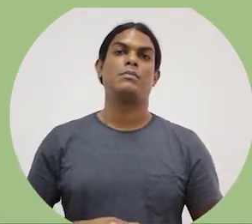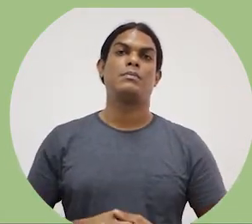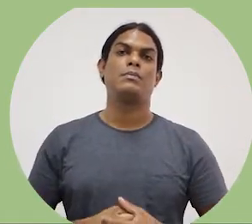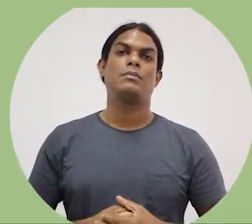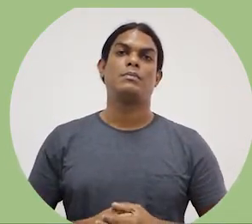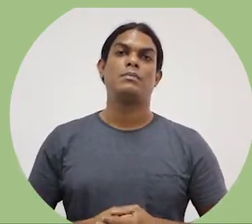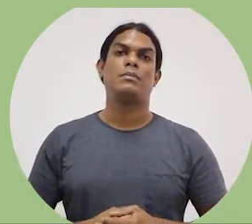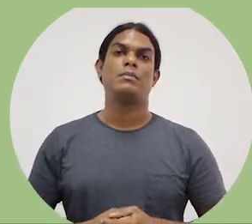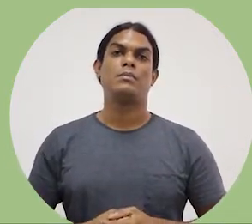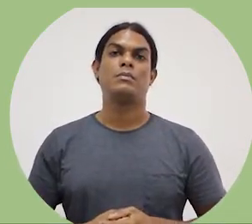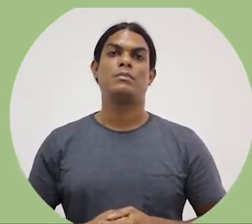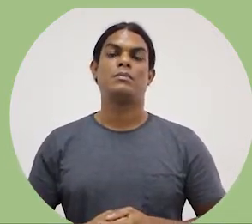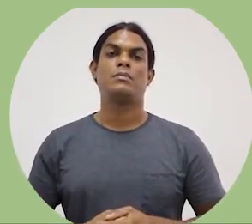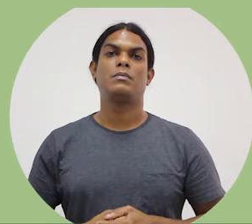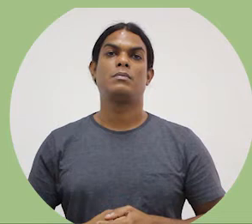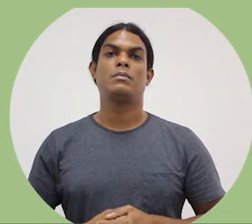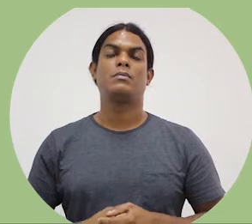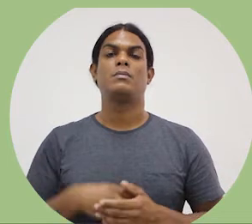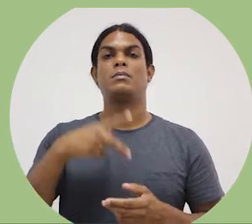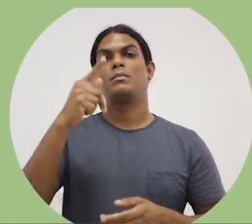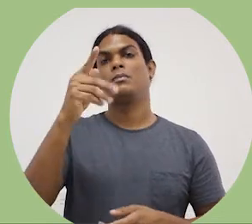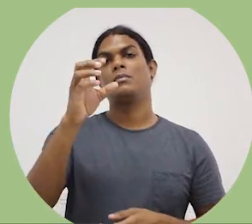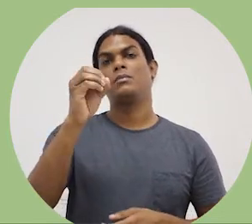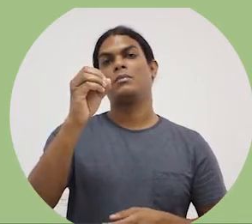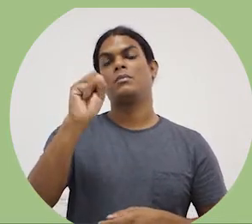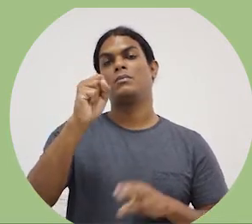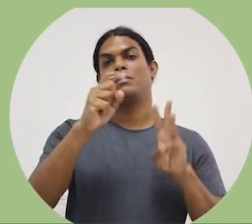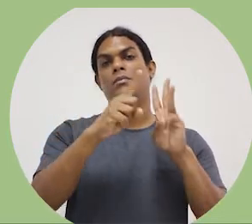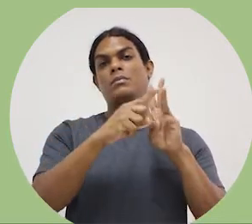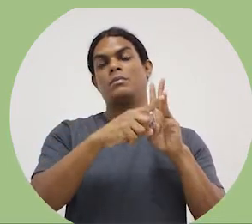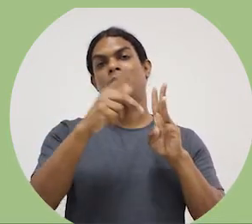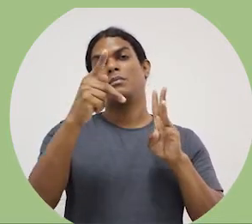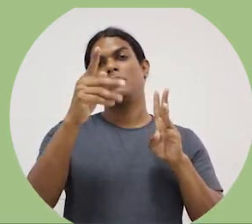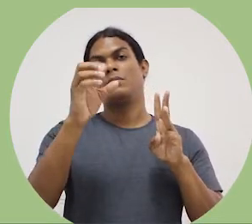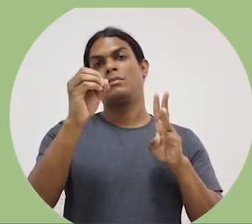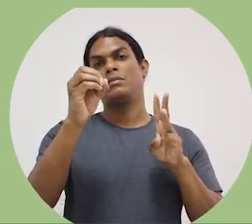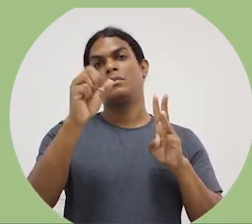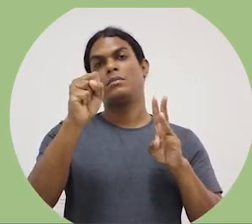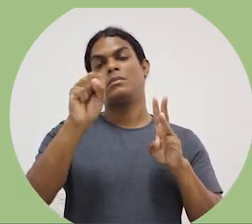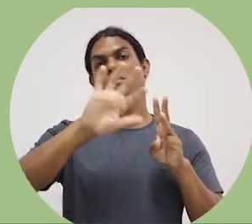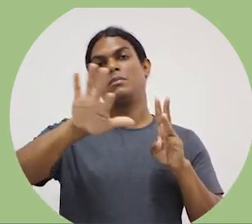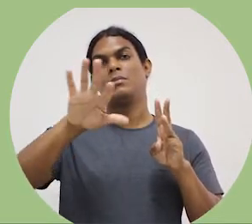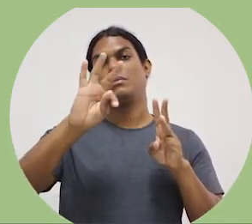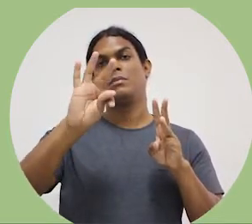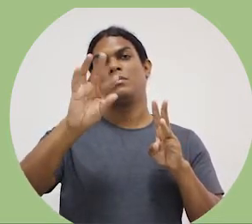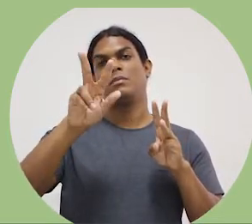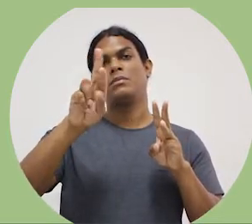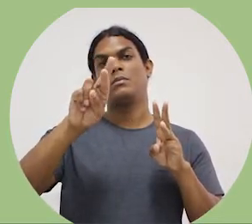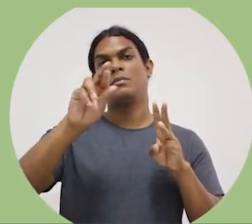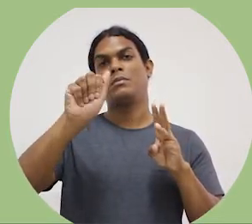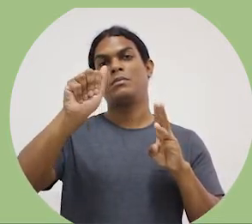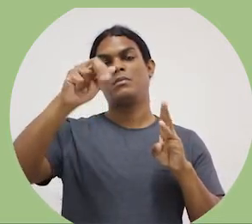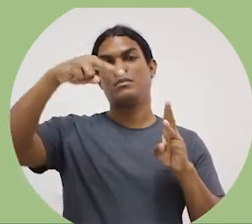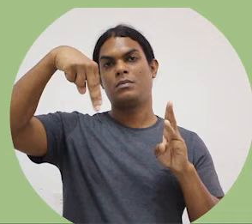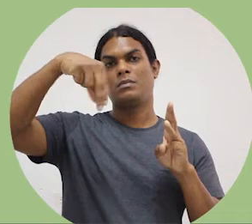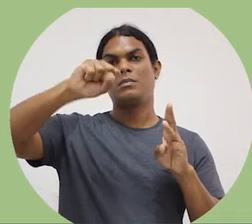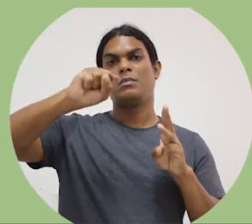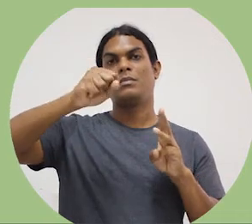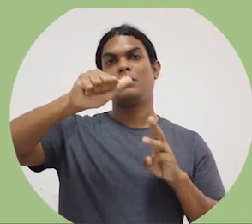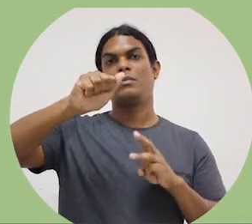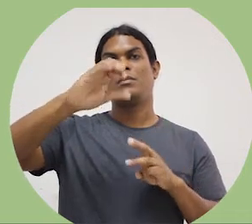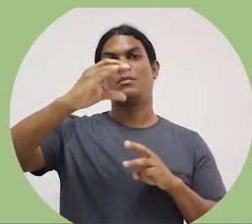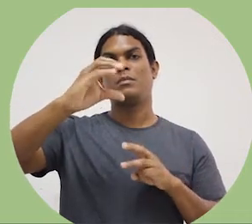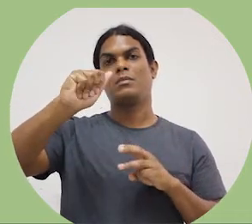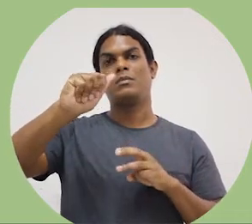frente. Já os elementos de pós-transação são aqueles que acontecem